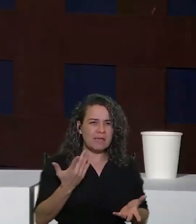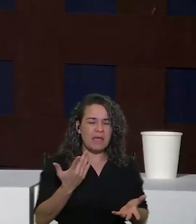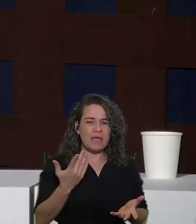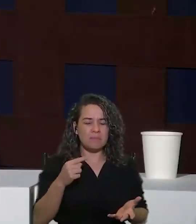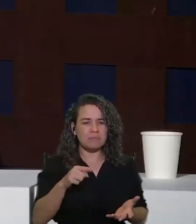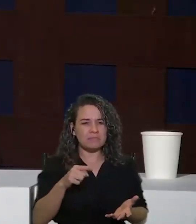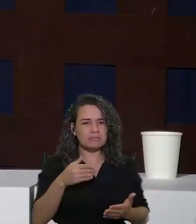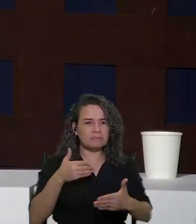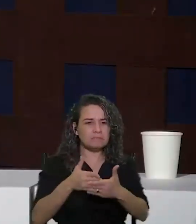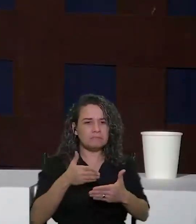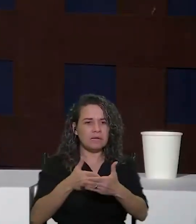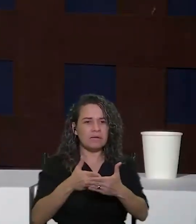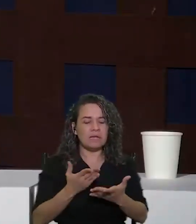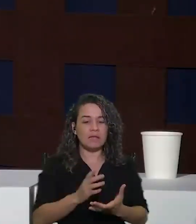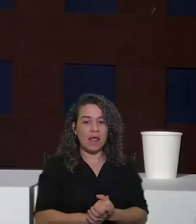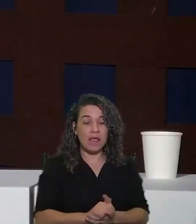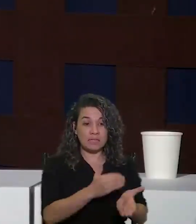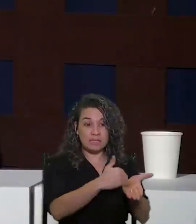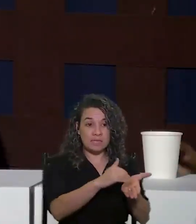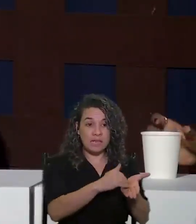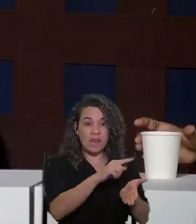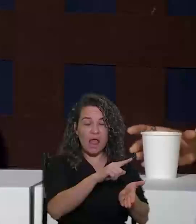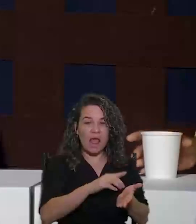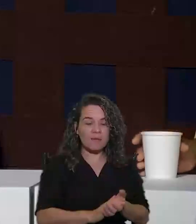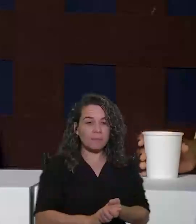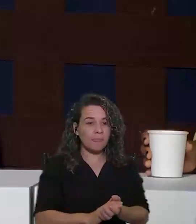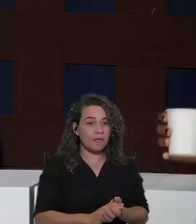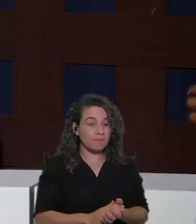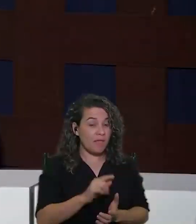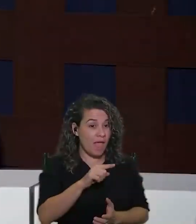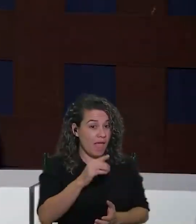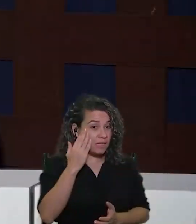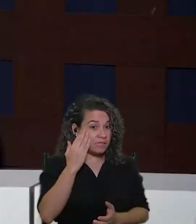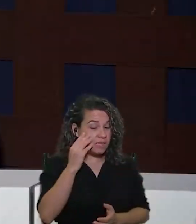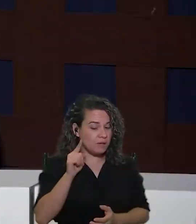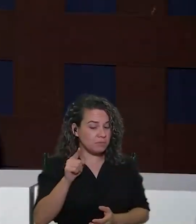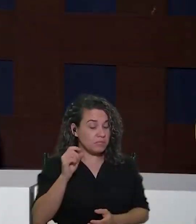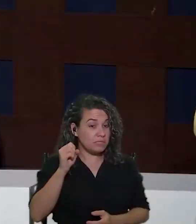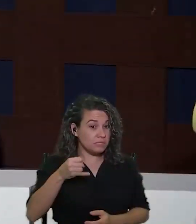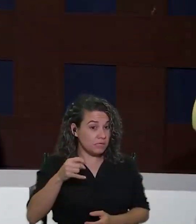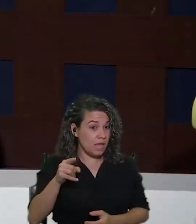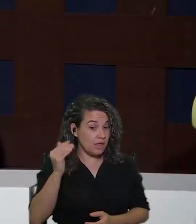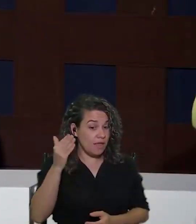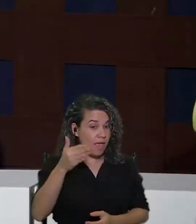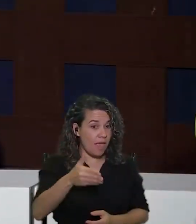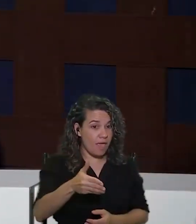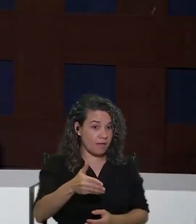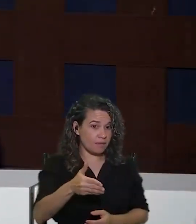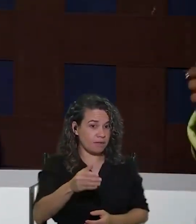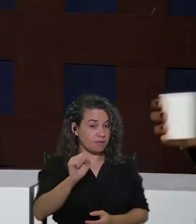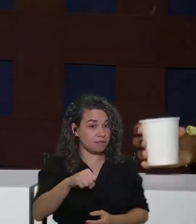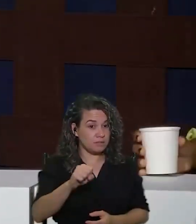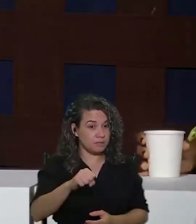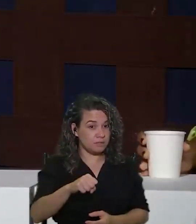não vai entrar depois de ter feito o vestibular, depois de apresentar a documentação, ele ainda tem que provar que a documentação